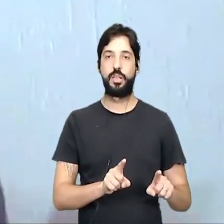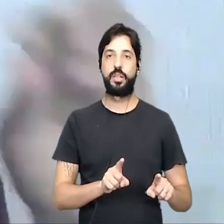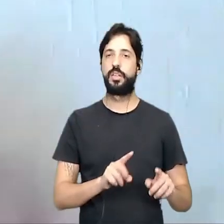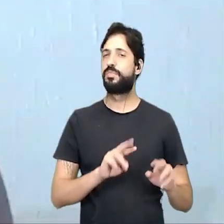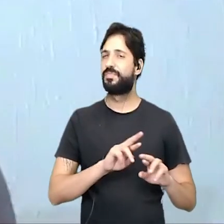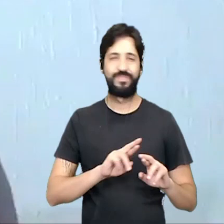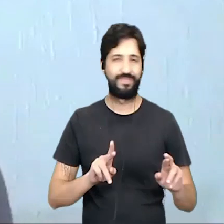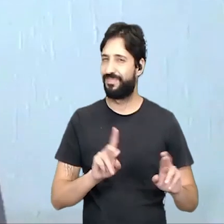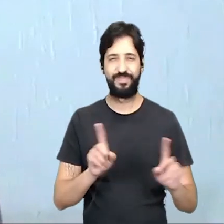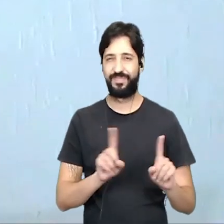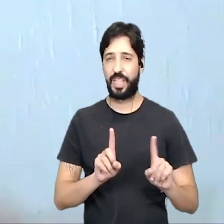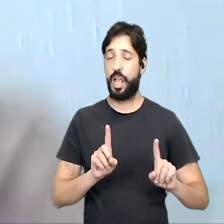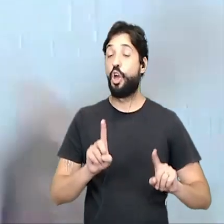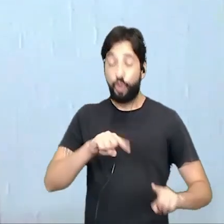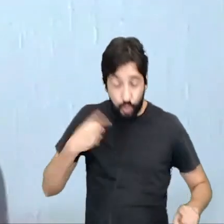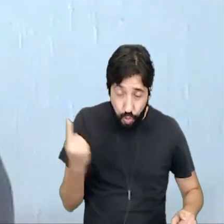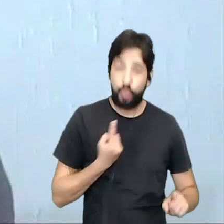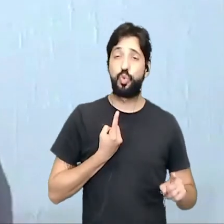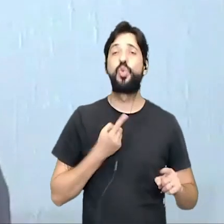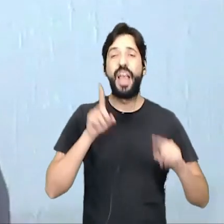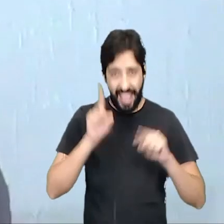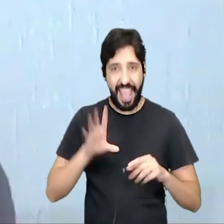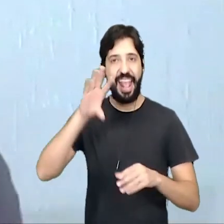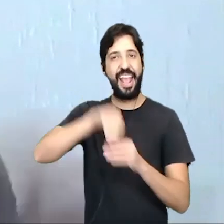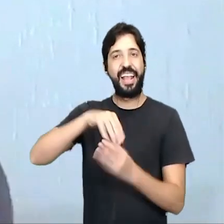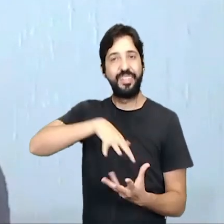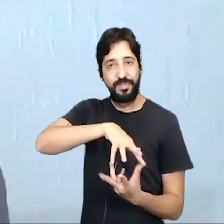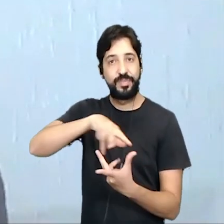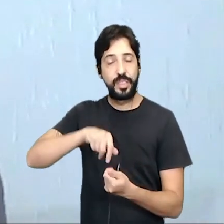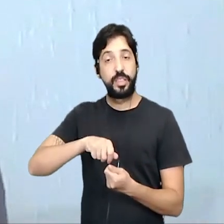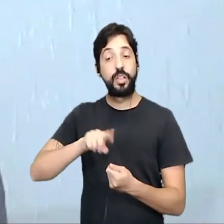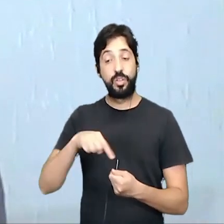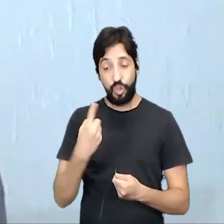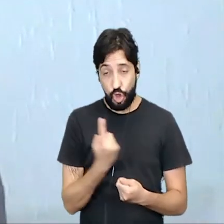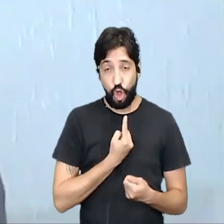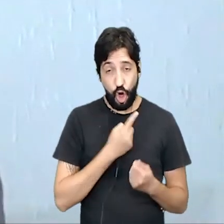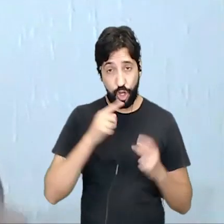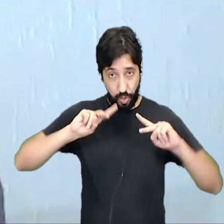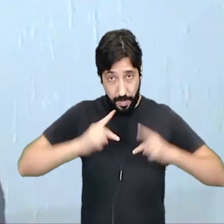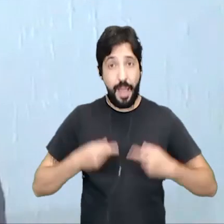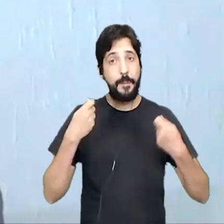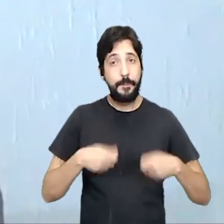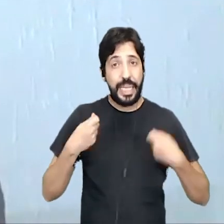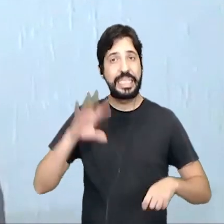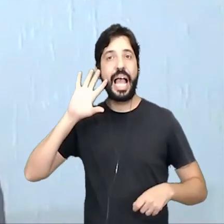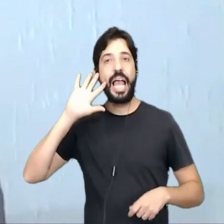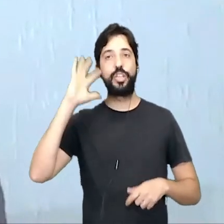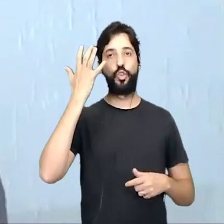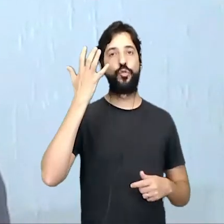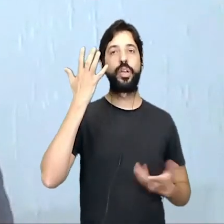Nós somos todos daqui, não tem outro lugar para a gente viver. É na biosfera do planeta Terra que a gente vai ter que se